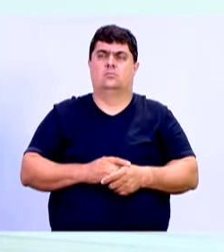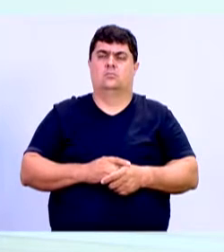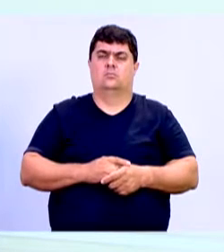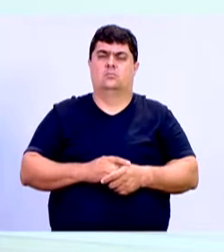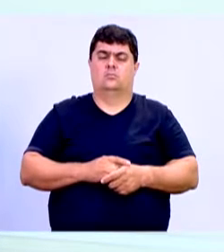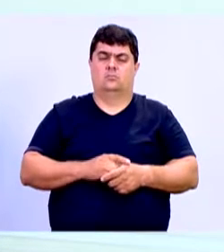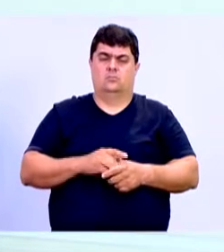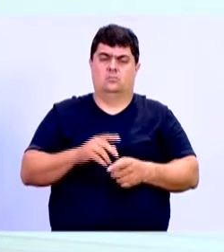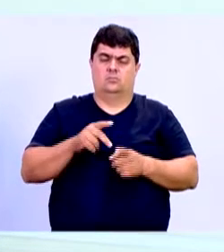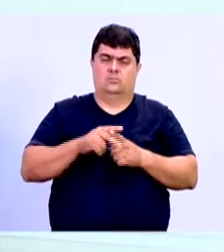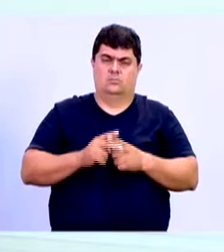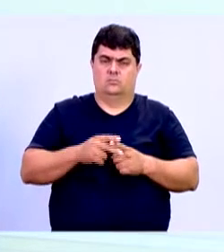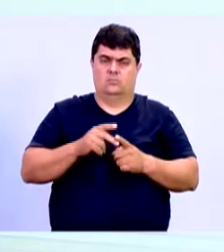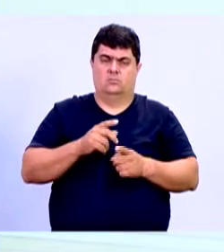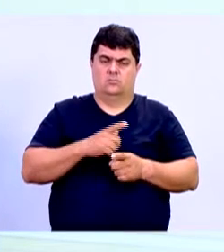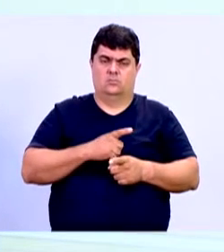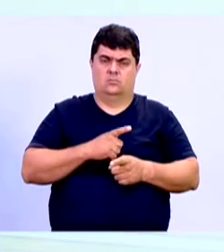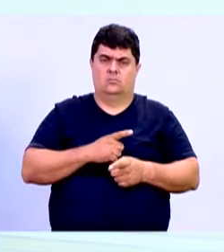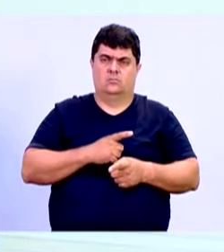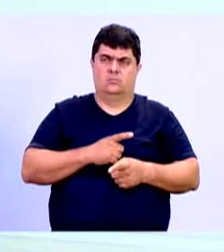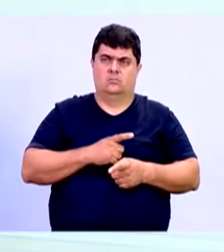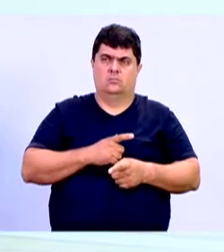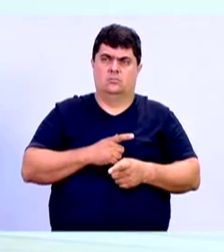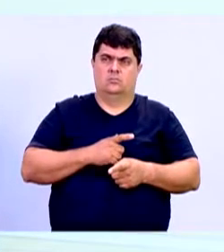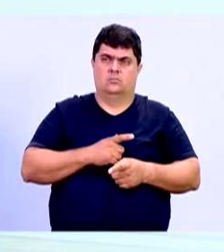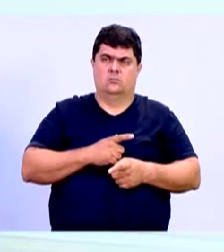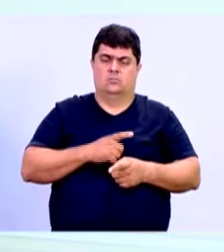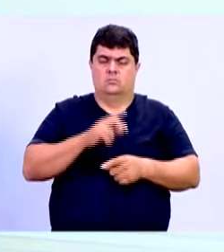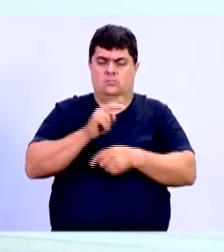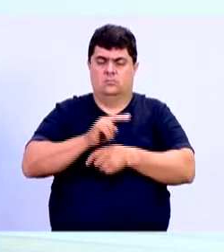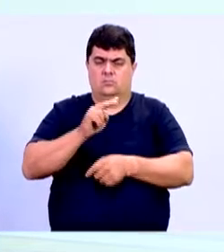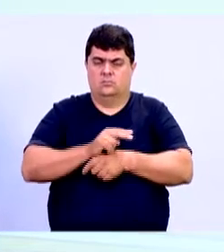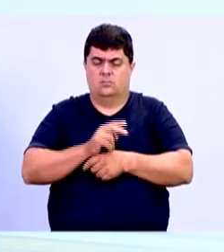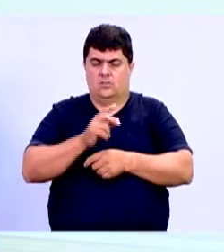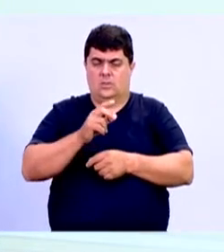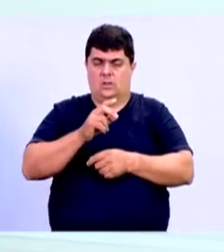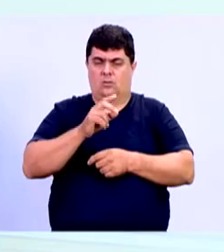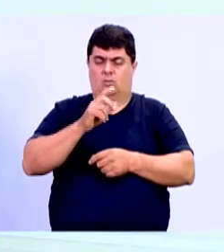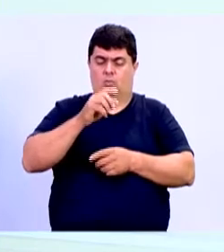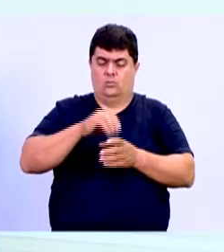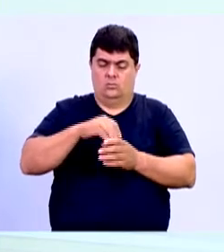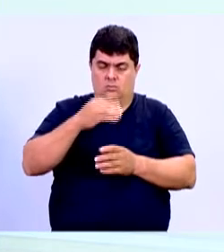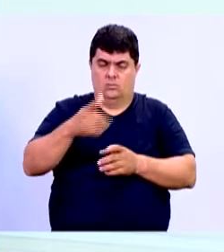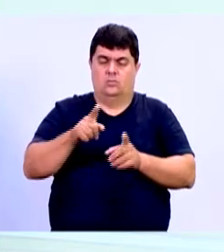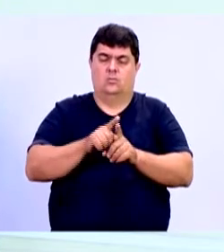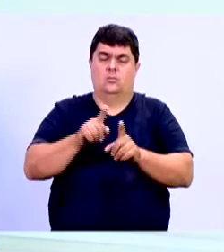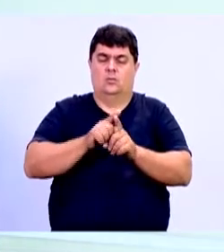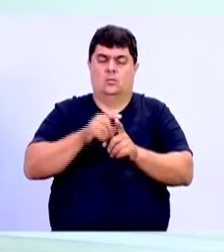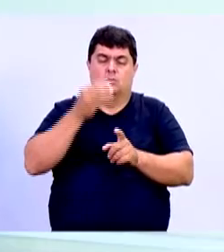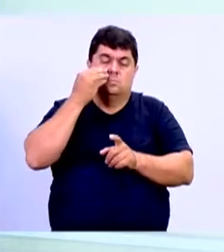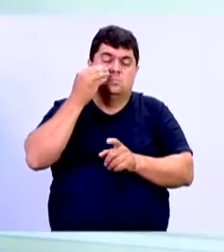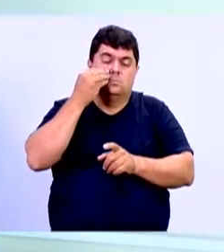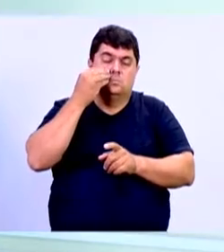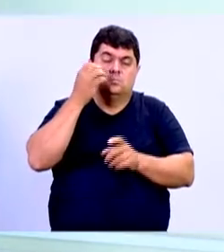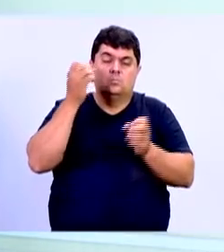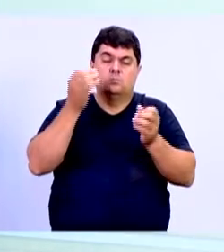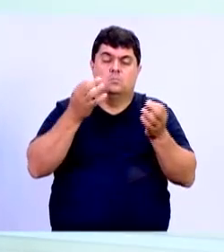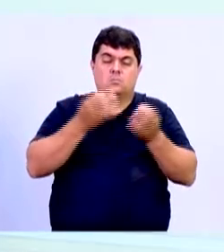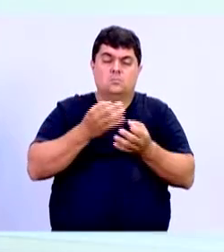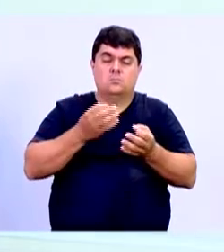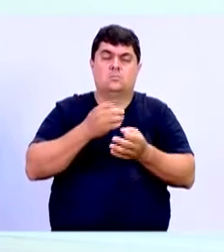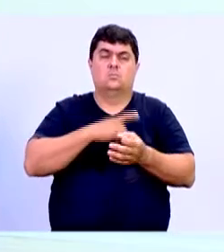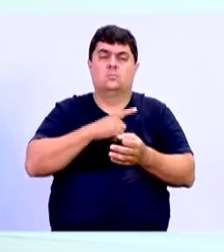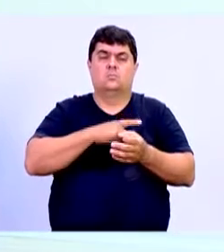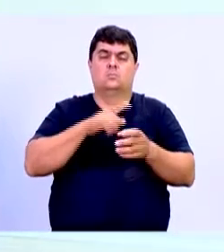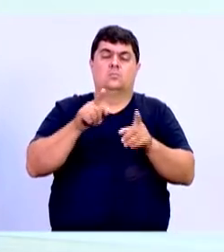como ferramenta para o controle externo executar de forma